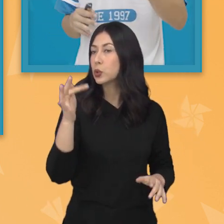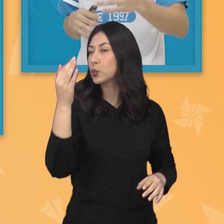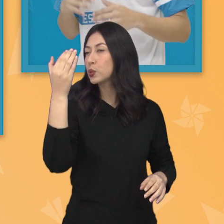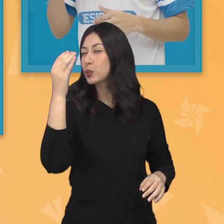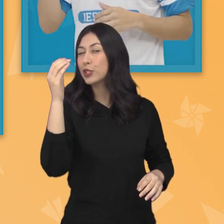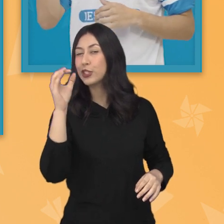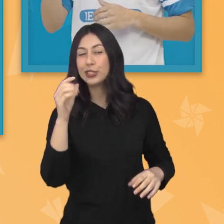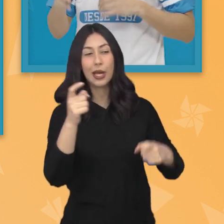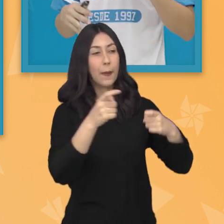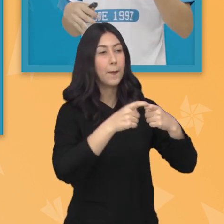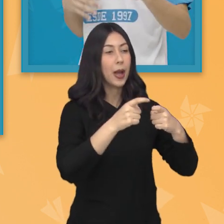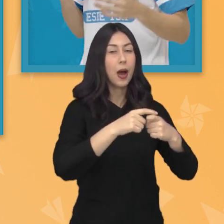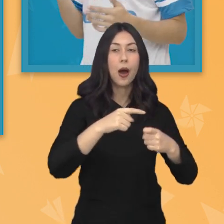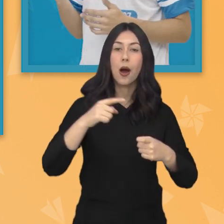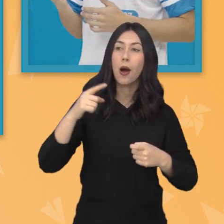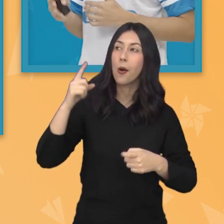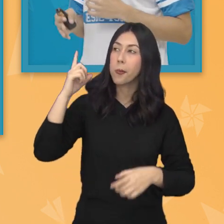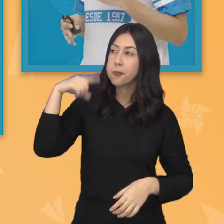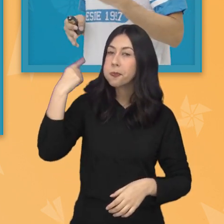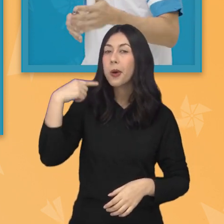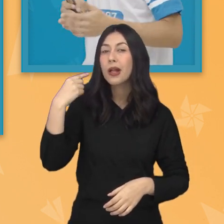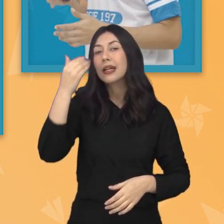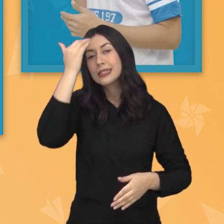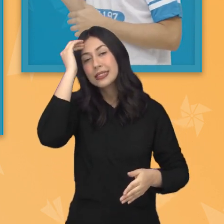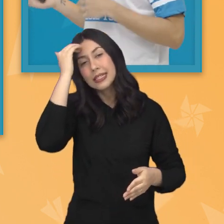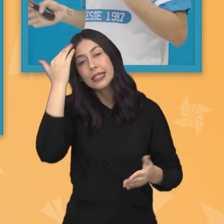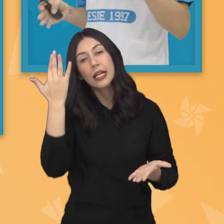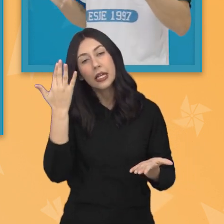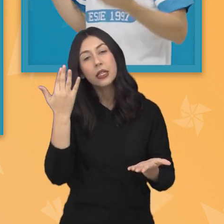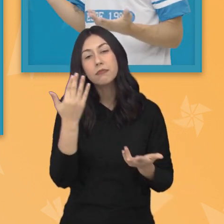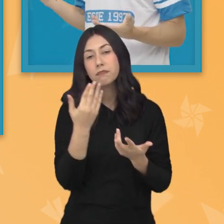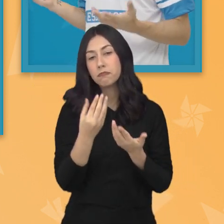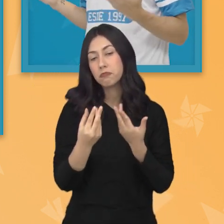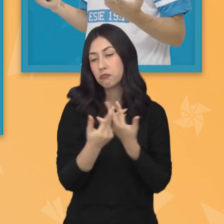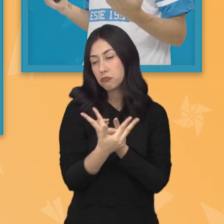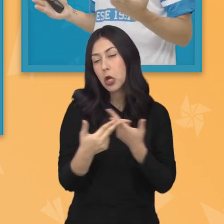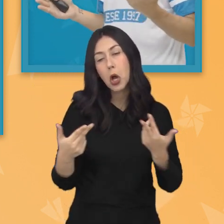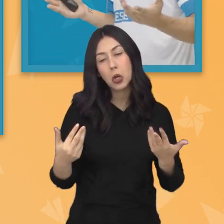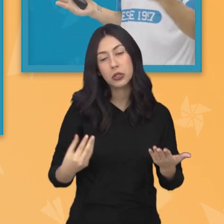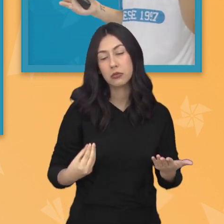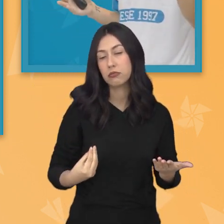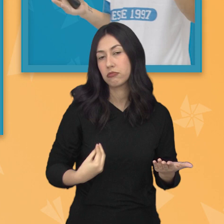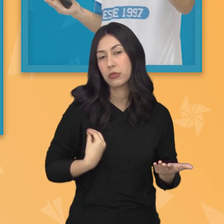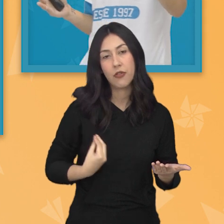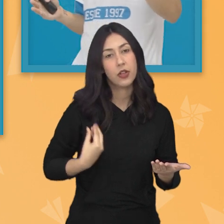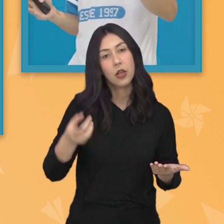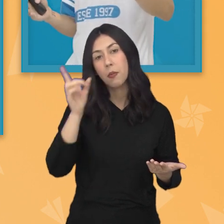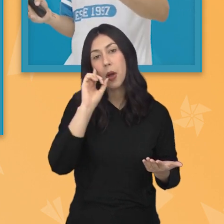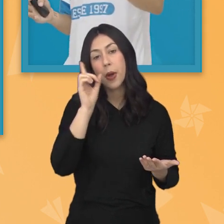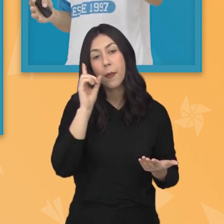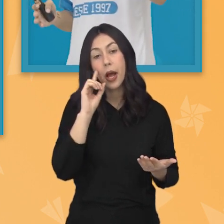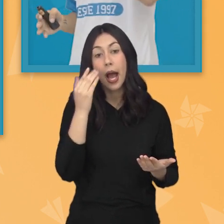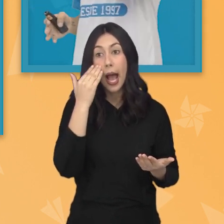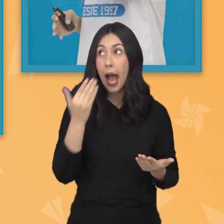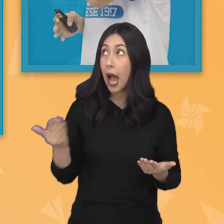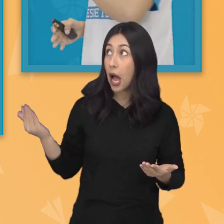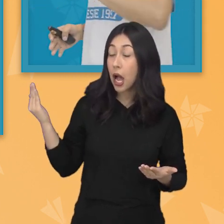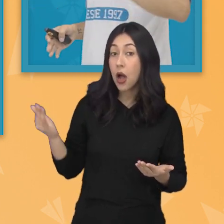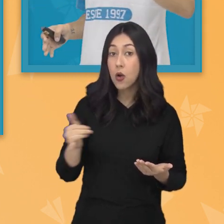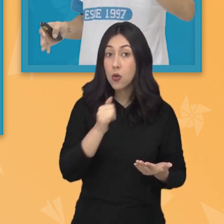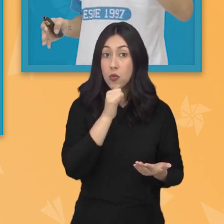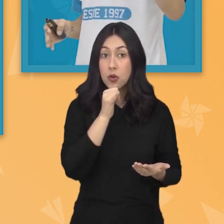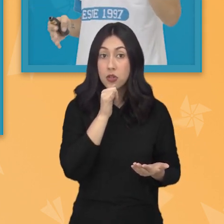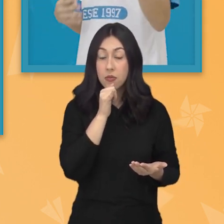cientistas, médicos, advogados, terem essa noção também de vivência do dia a dia, porque são coisas que acontecem. Eu usei o exemplo da água nos